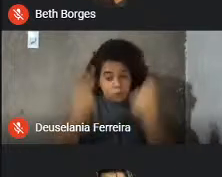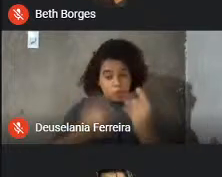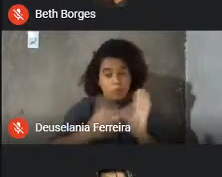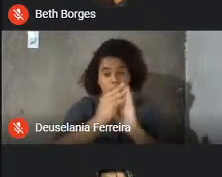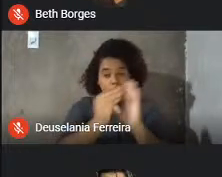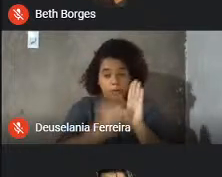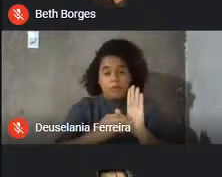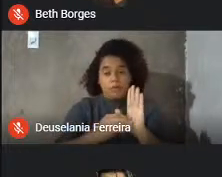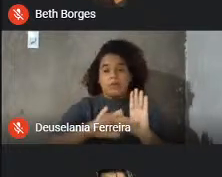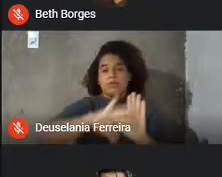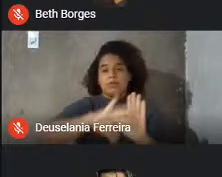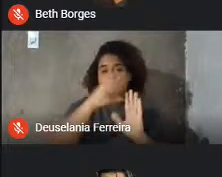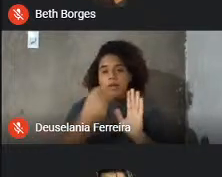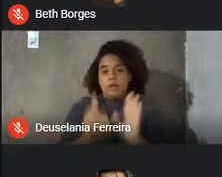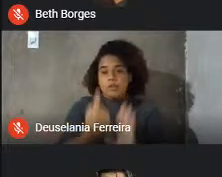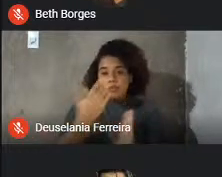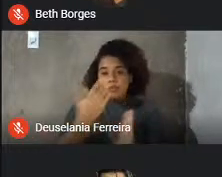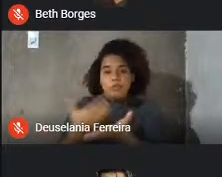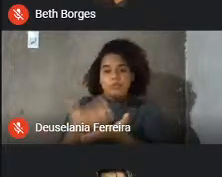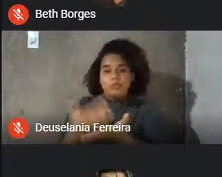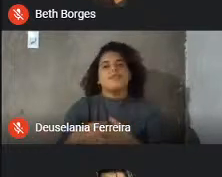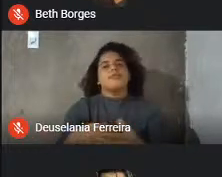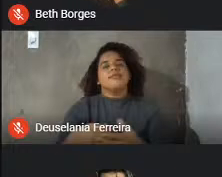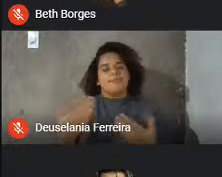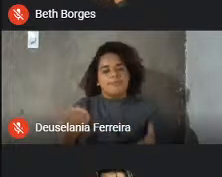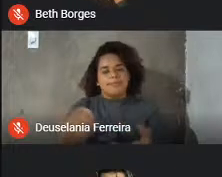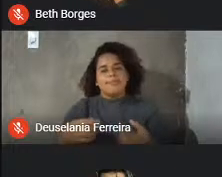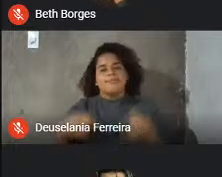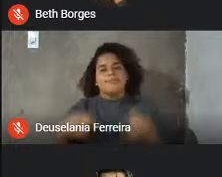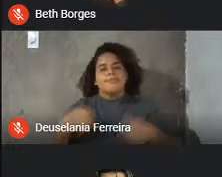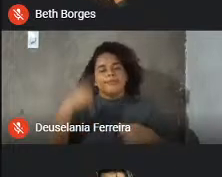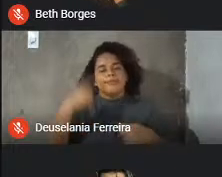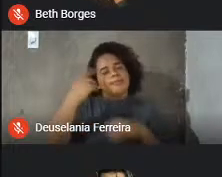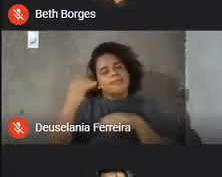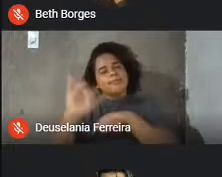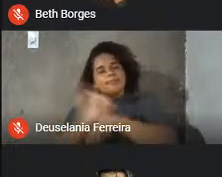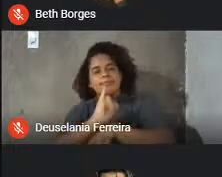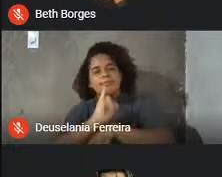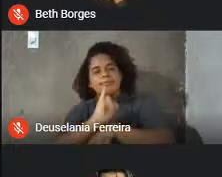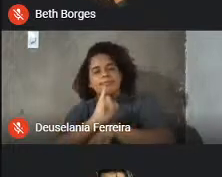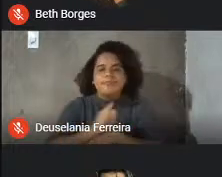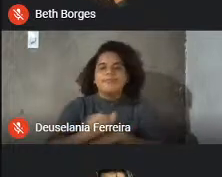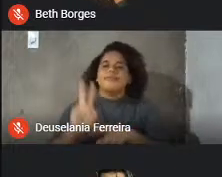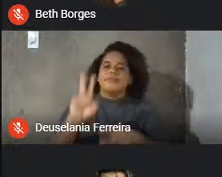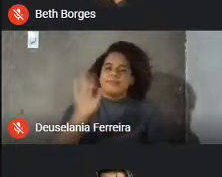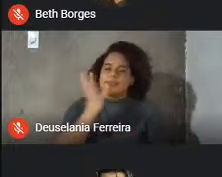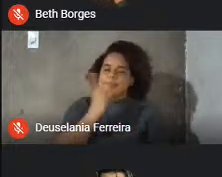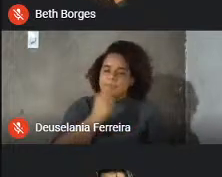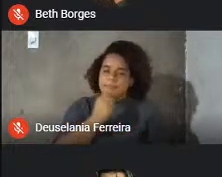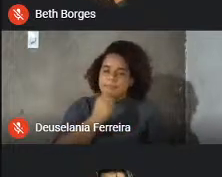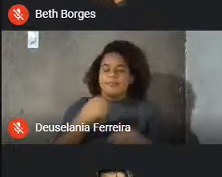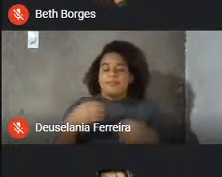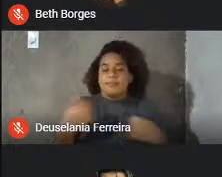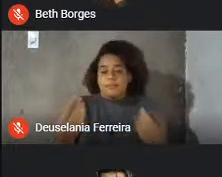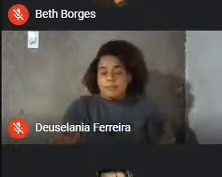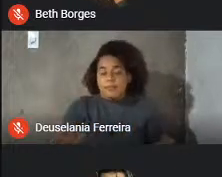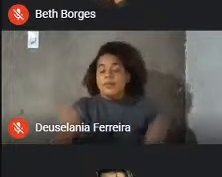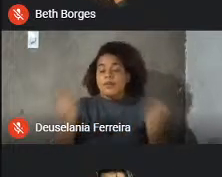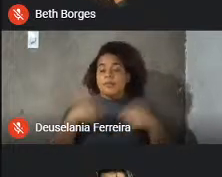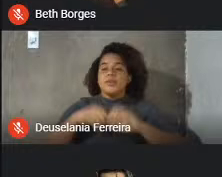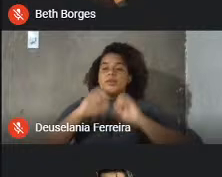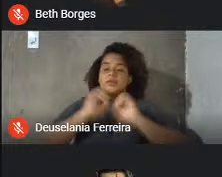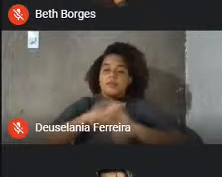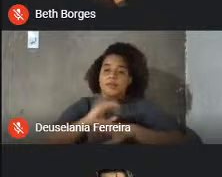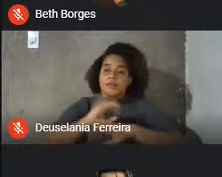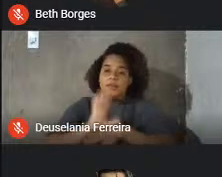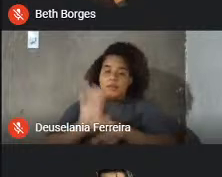tá? Requer toda uma dinâmica, requer muito tempo. E como eu disse, para ministrar o curso,